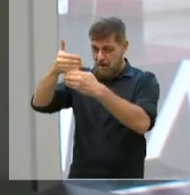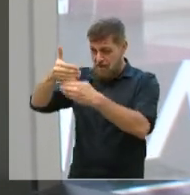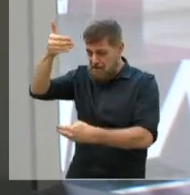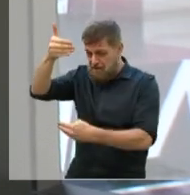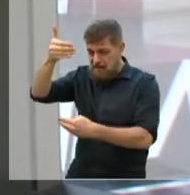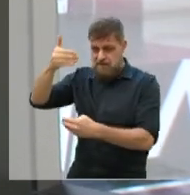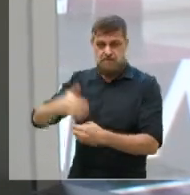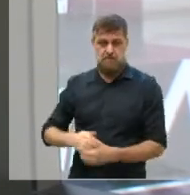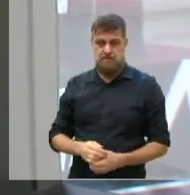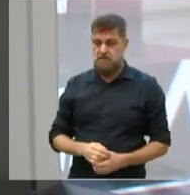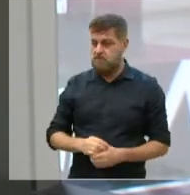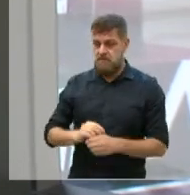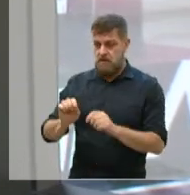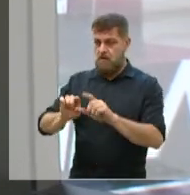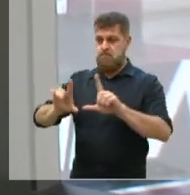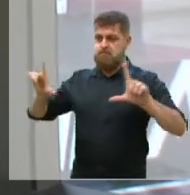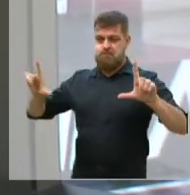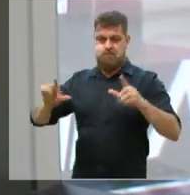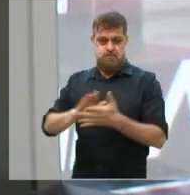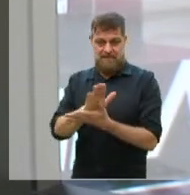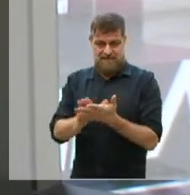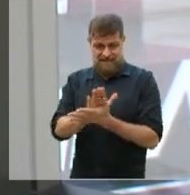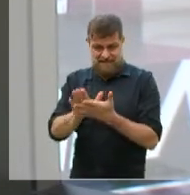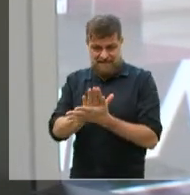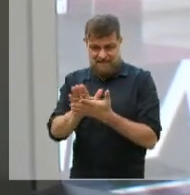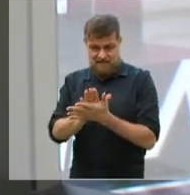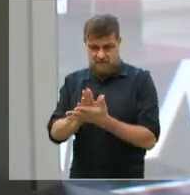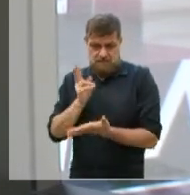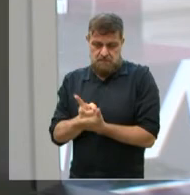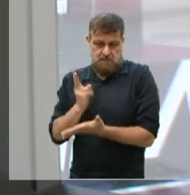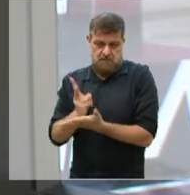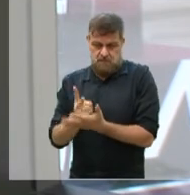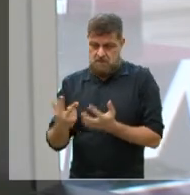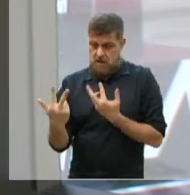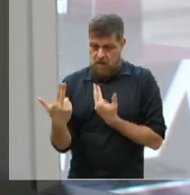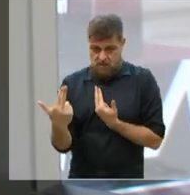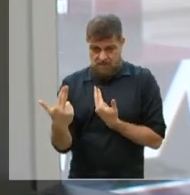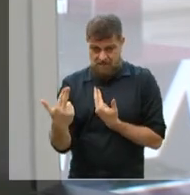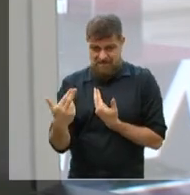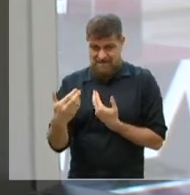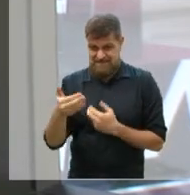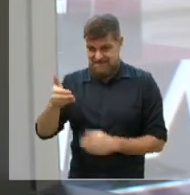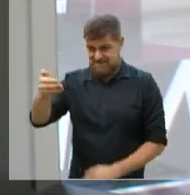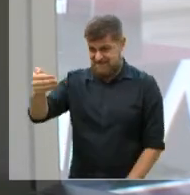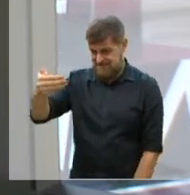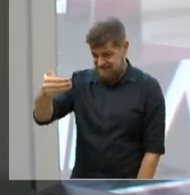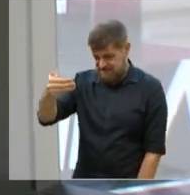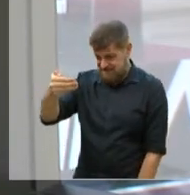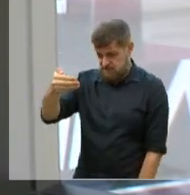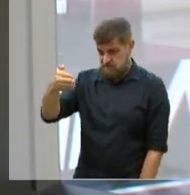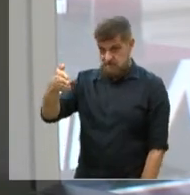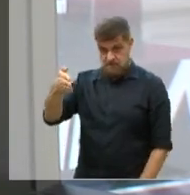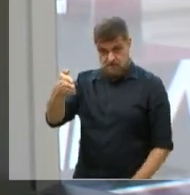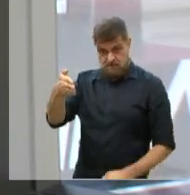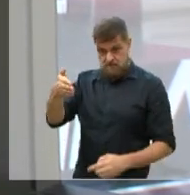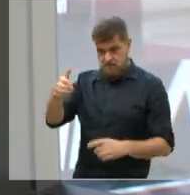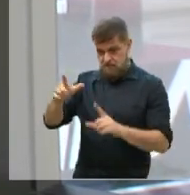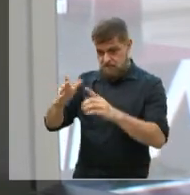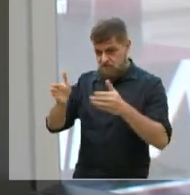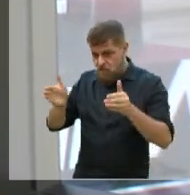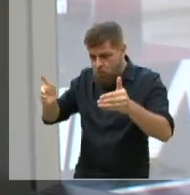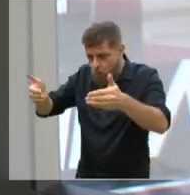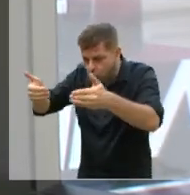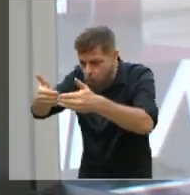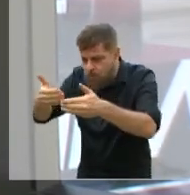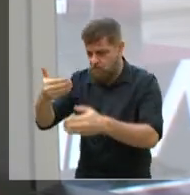a sua imagem não ficaria diferente no caso lá, ficaria do mesmo tamanho que você é. O formato dele ser côncavo faz com que a sua